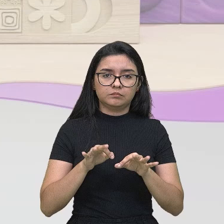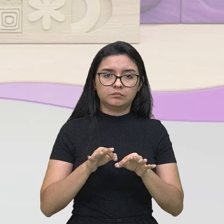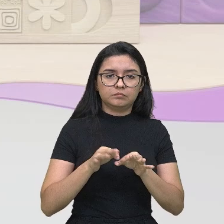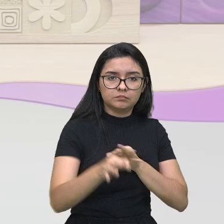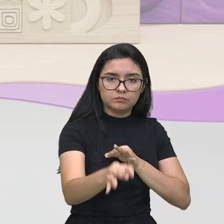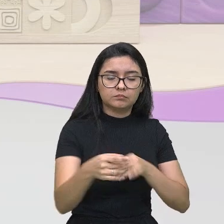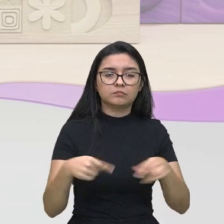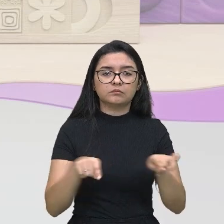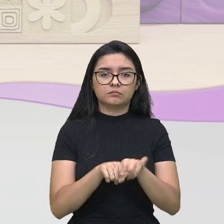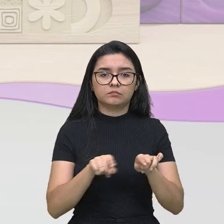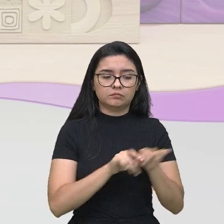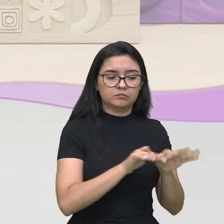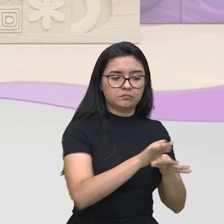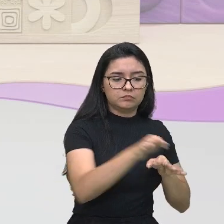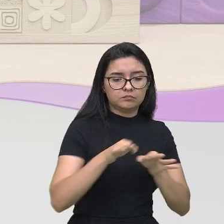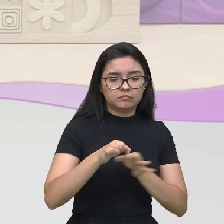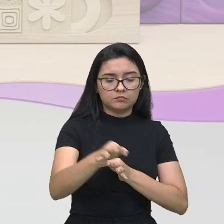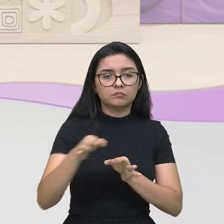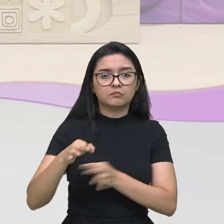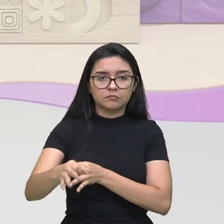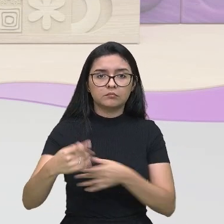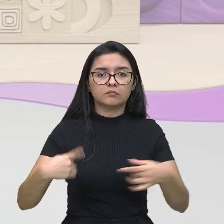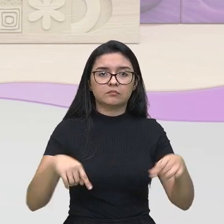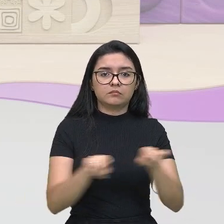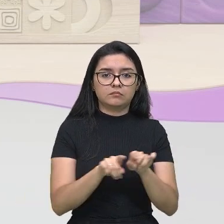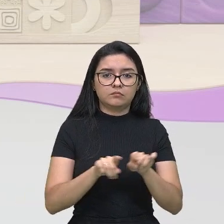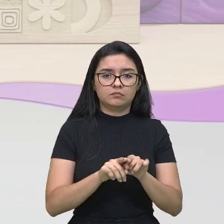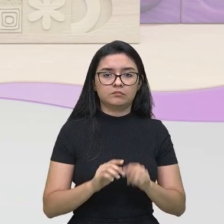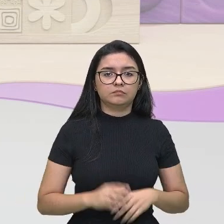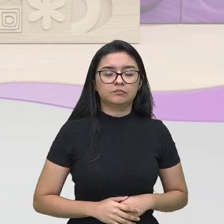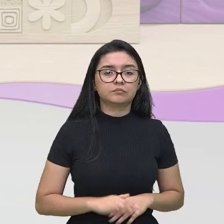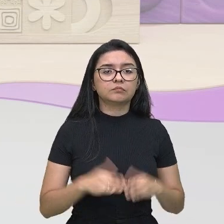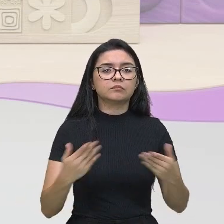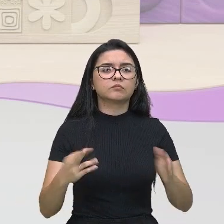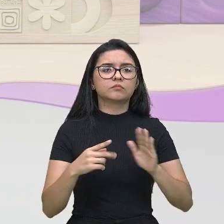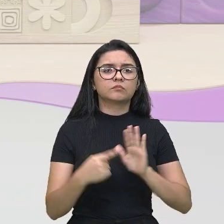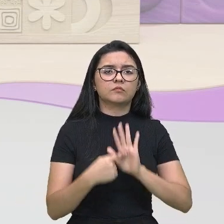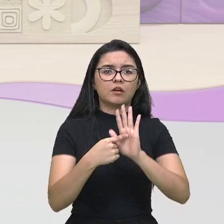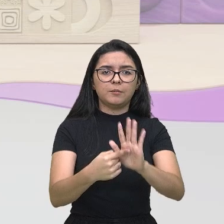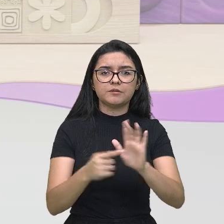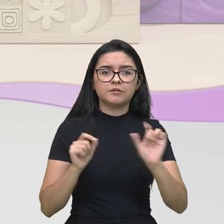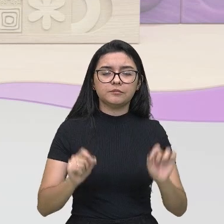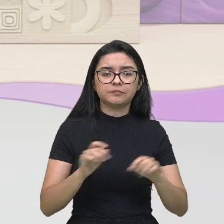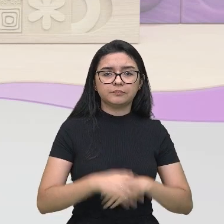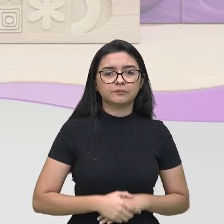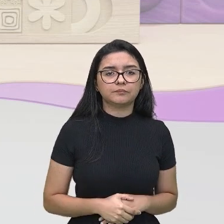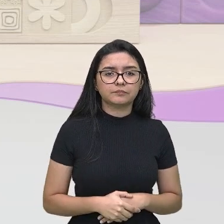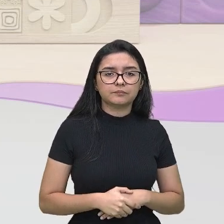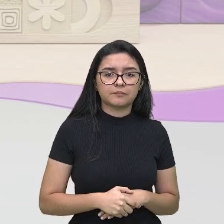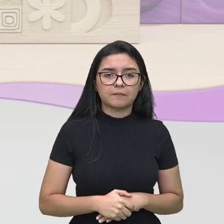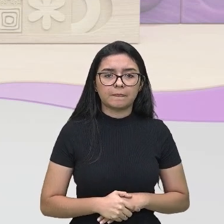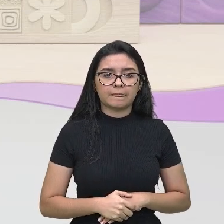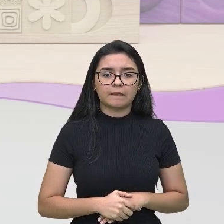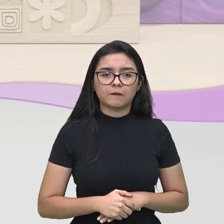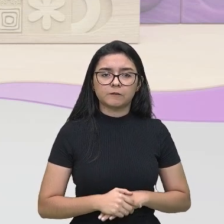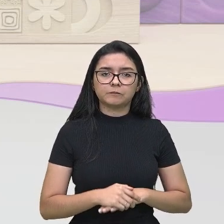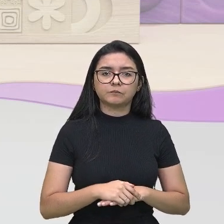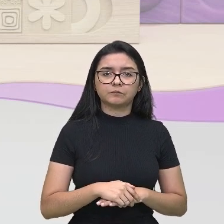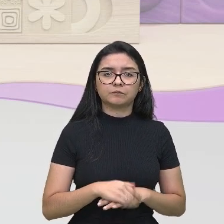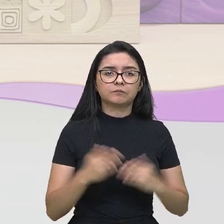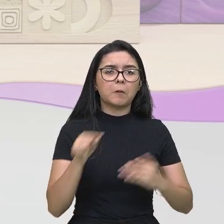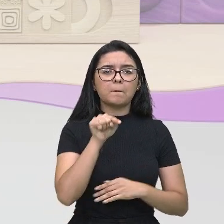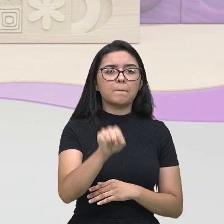marcação outra marcação do pênalti, ela nos remete, essas marcações nos remete à ideia